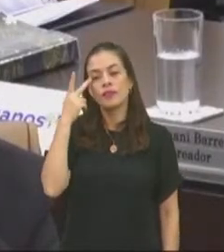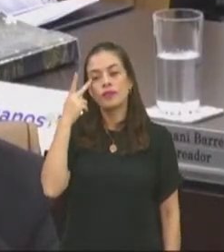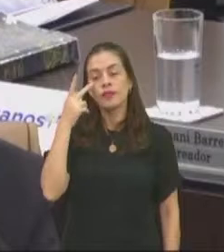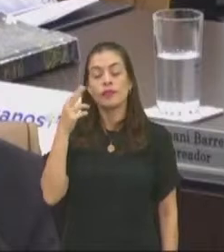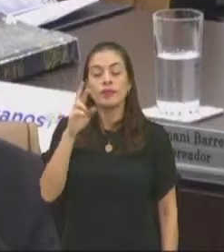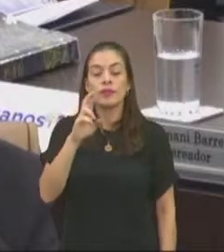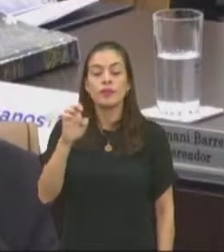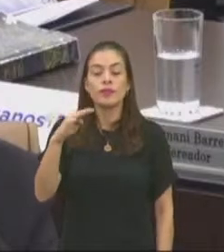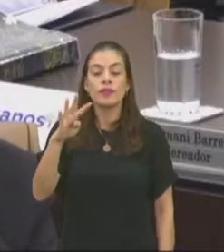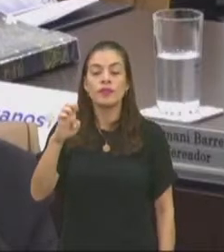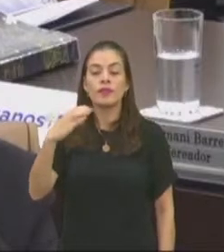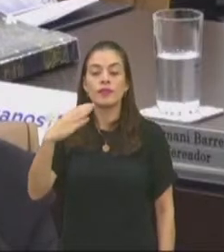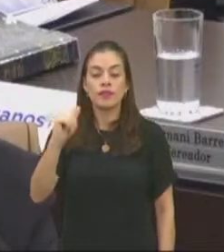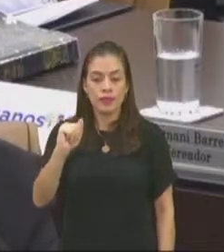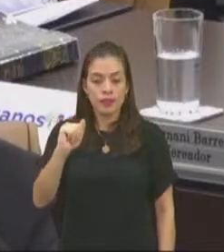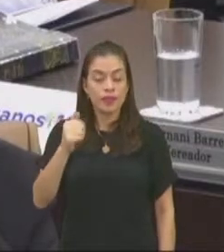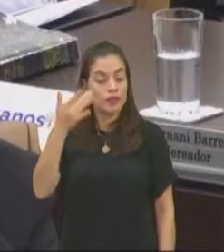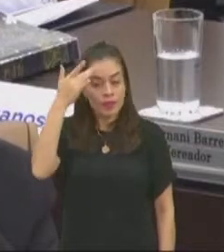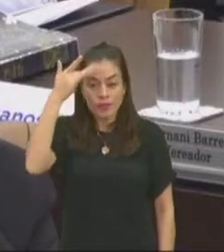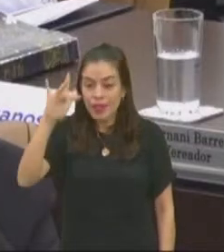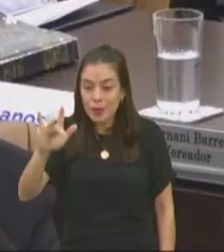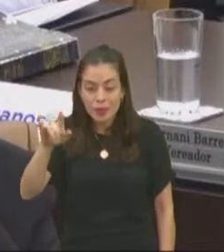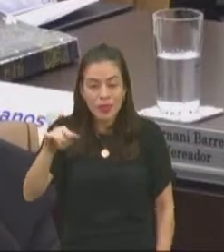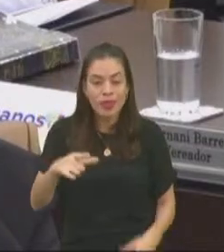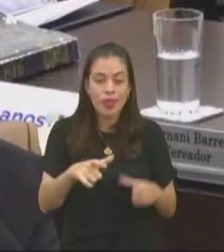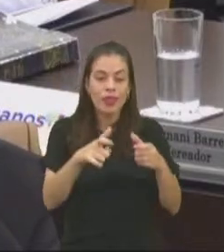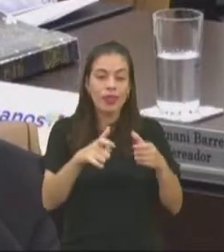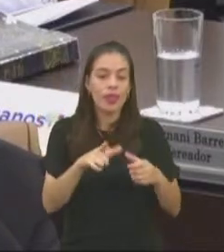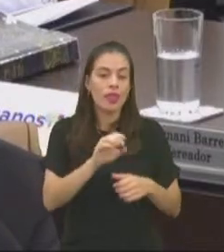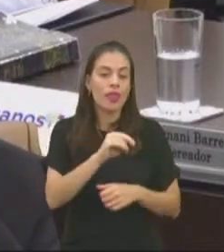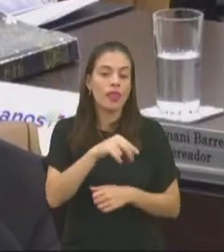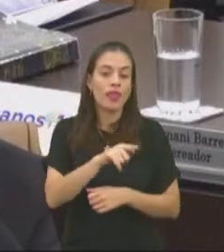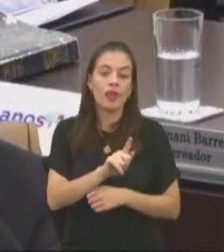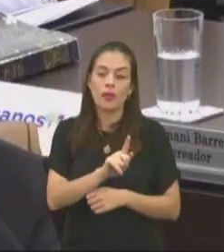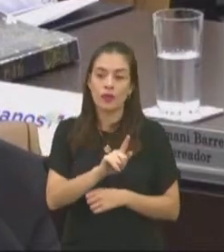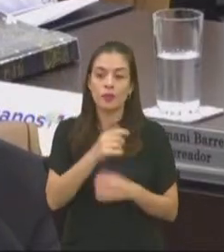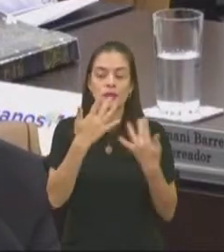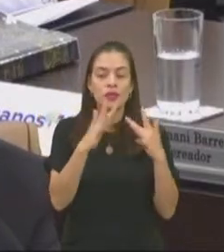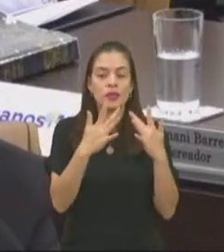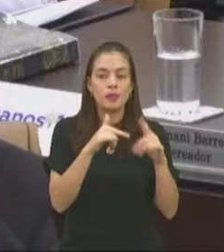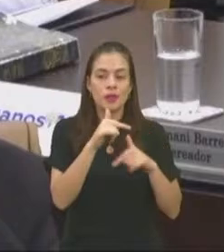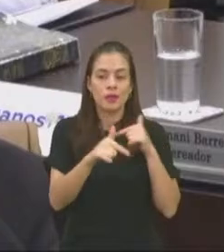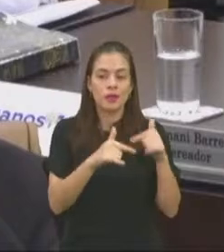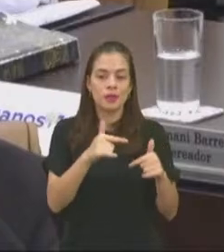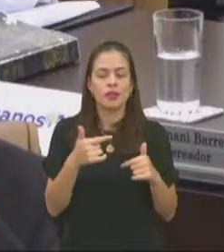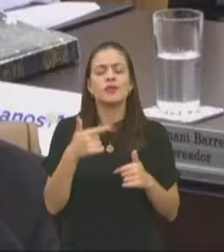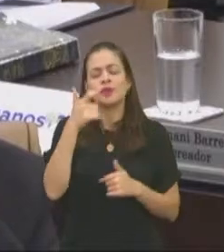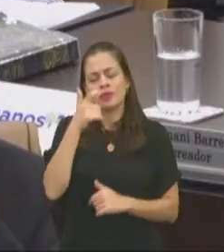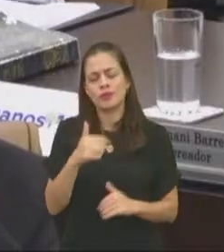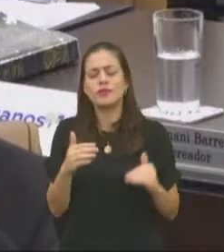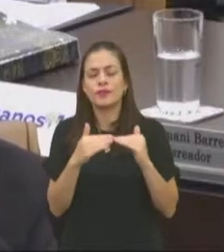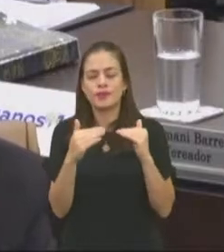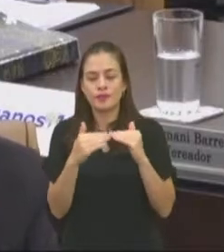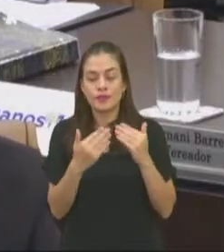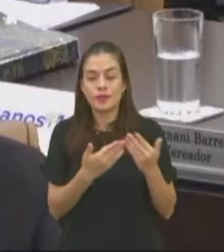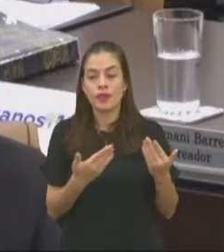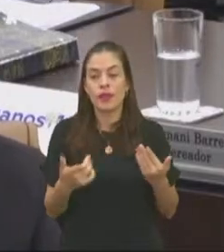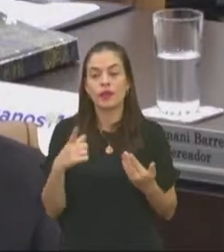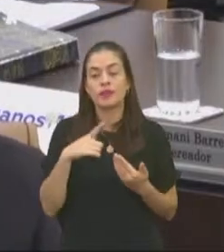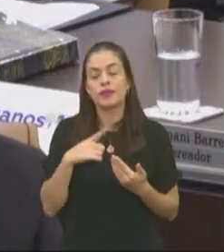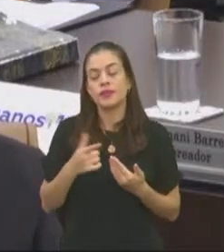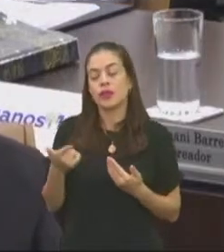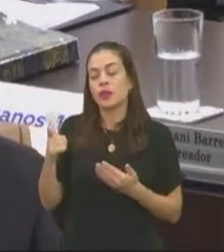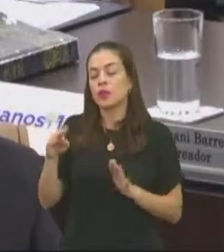depois a gente conversou um pouquinho. Parabéns pelo trabalho de vocês. Obviamente sou favorável e quero lembrar que nós teremos